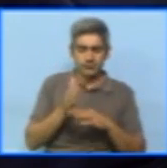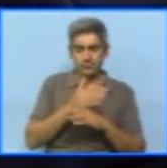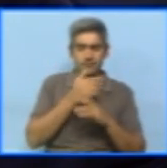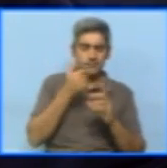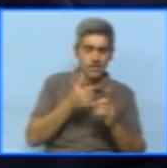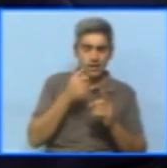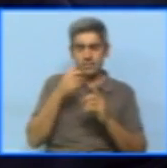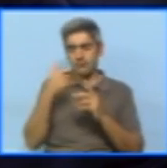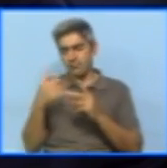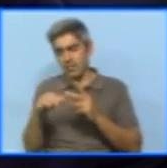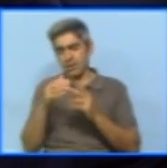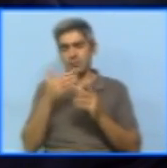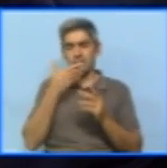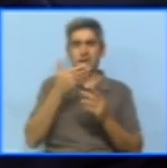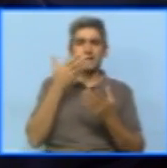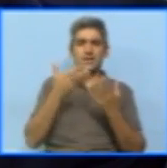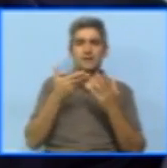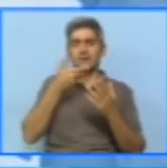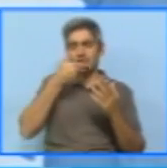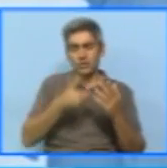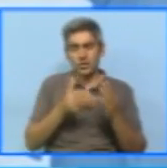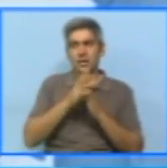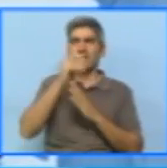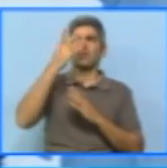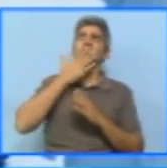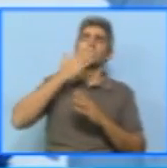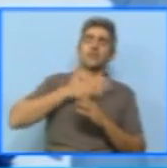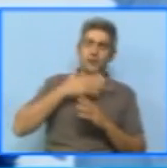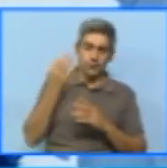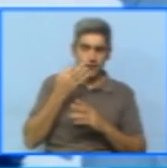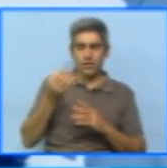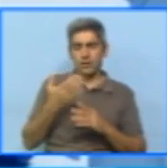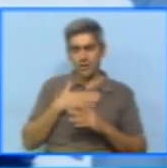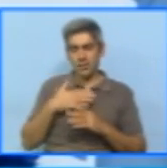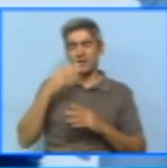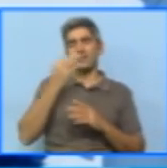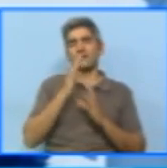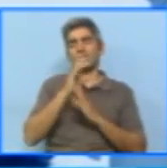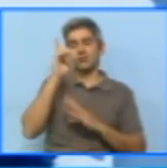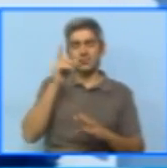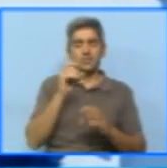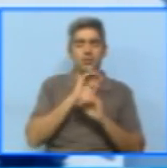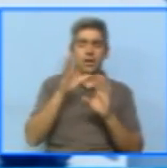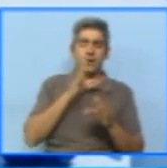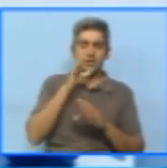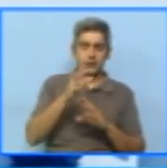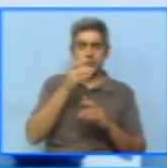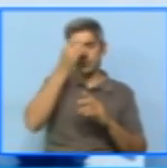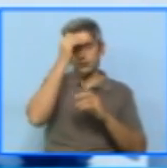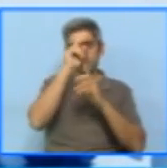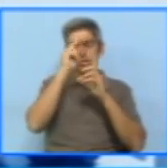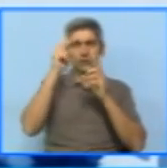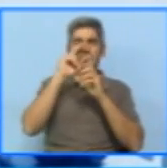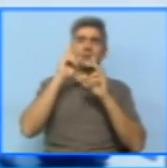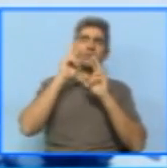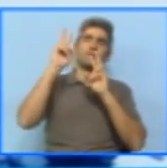e então pedia sabedoria a Deus. E Deus concedeu-lhe, dizendo... Claro que isto é tudo uma visão da fé, que